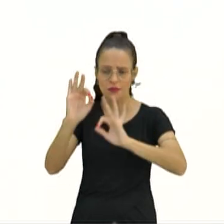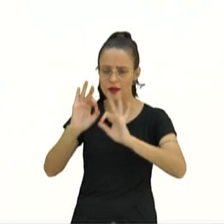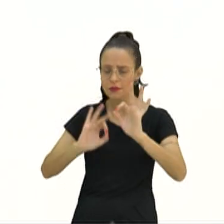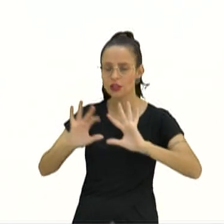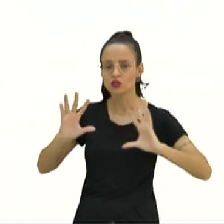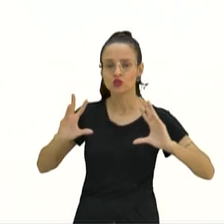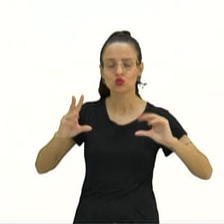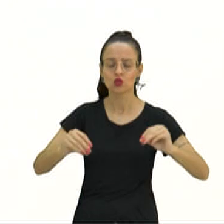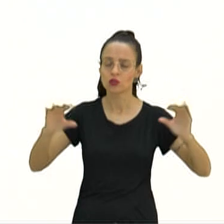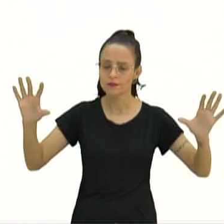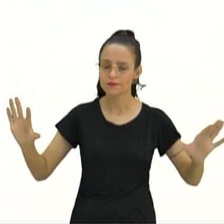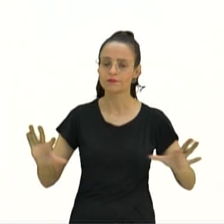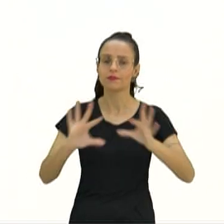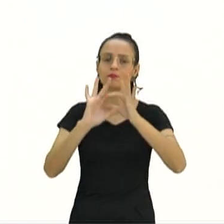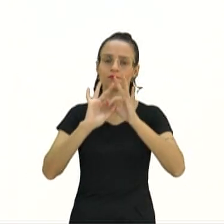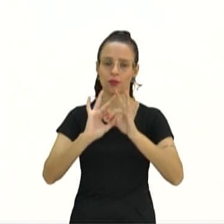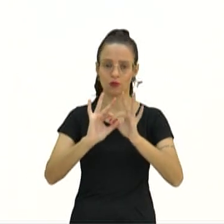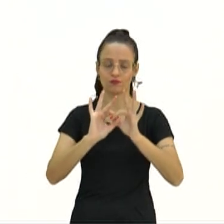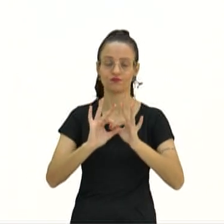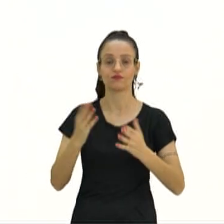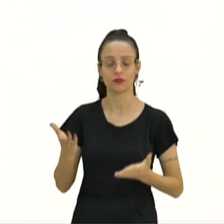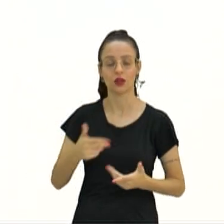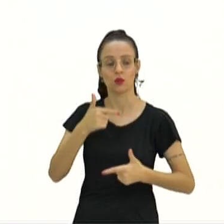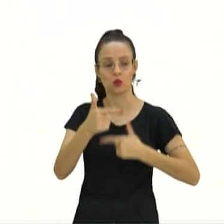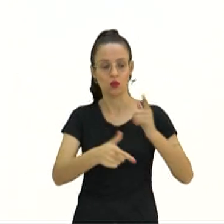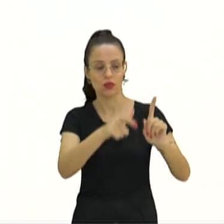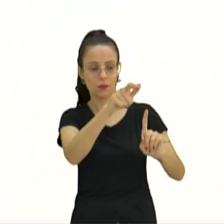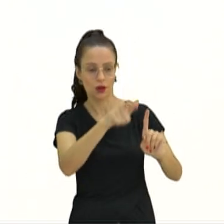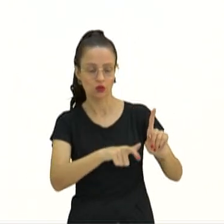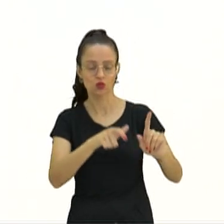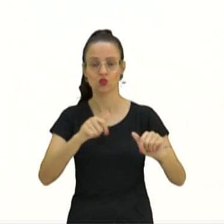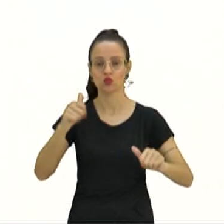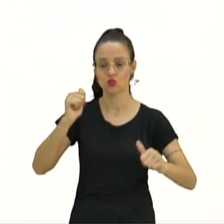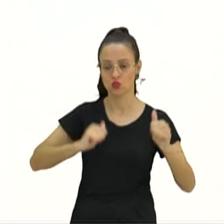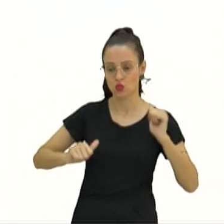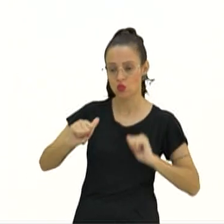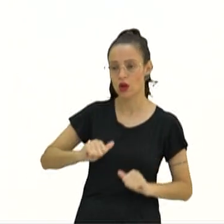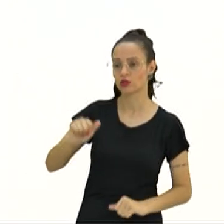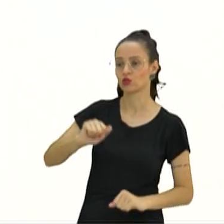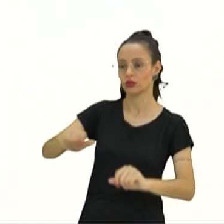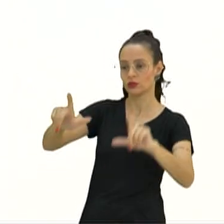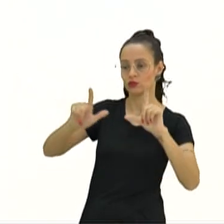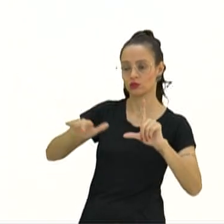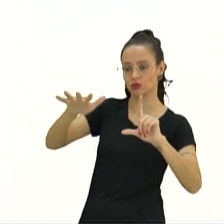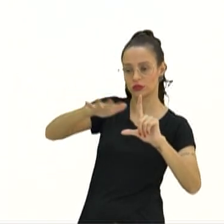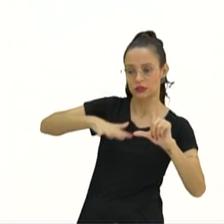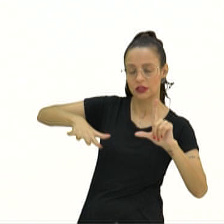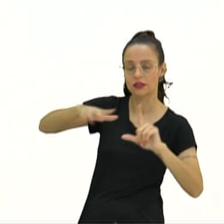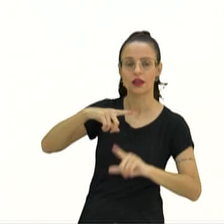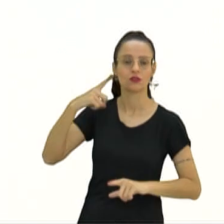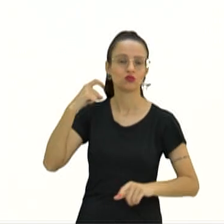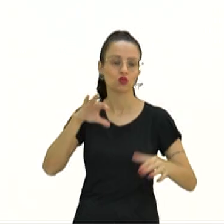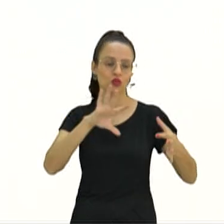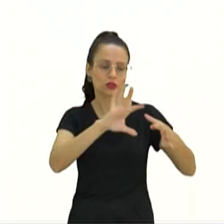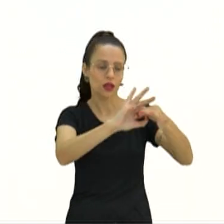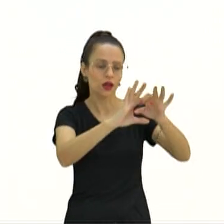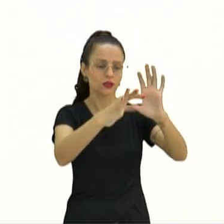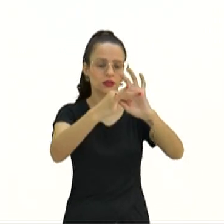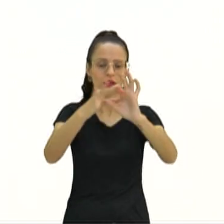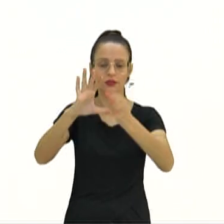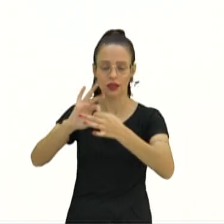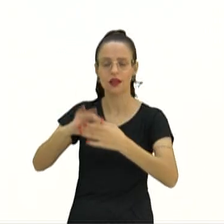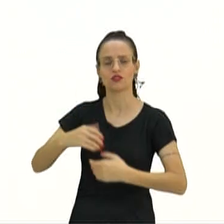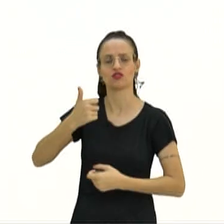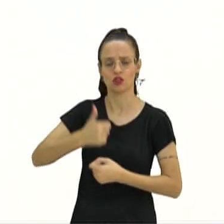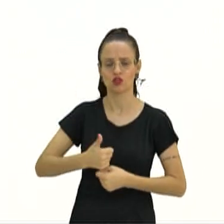os elementos juntos. Então, o trabalho do ator junto com o trabalho do cenário, da sonoplastia, é ele que vai bater o